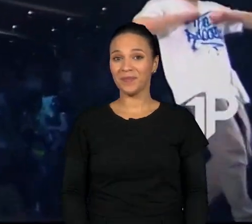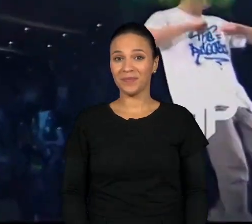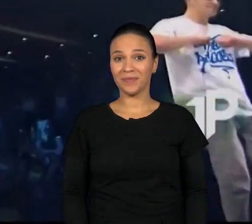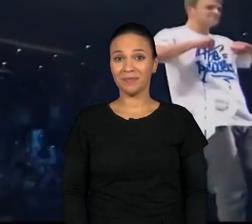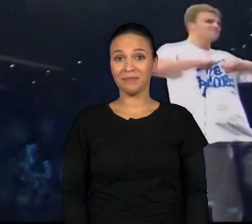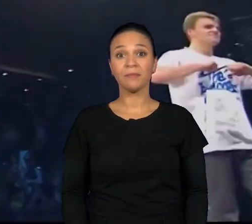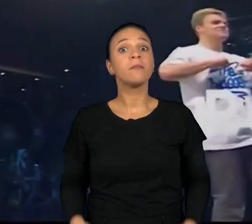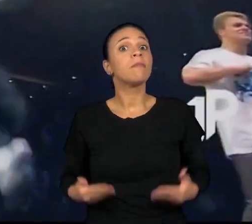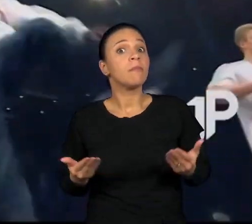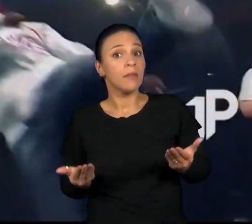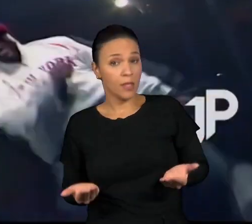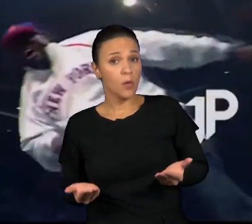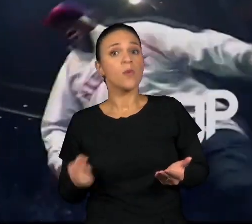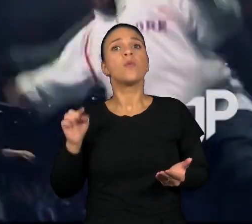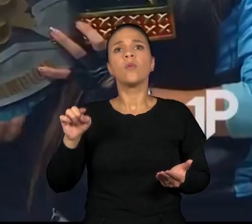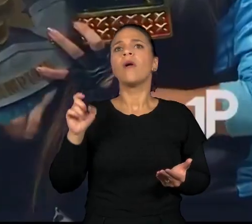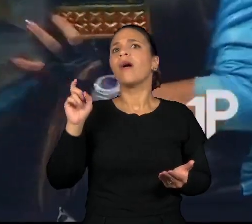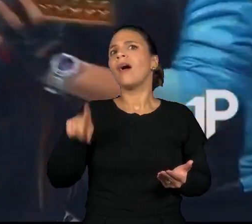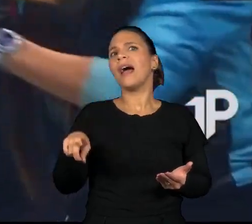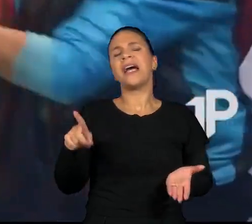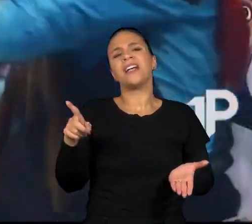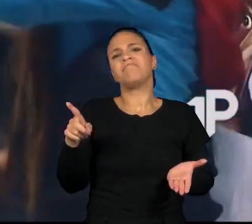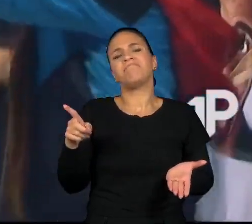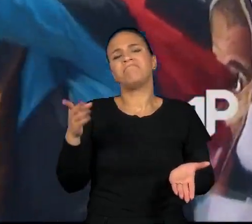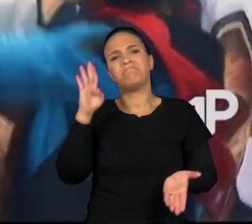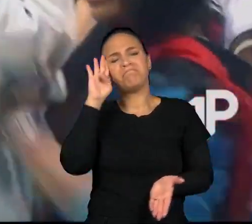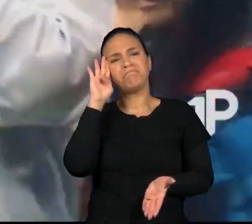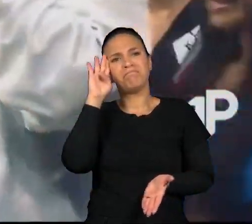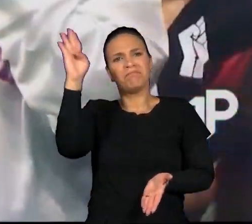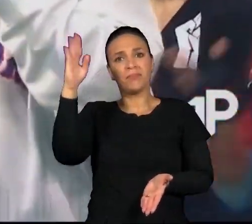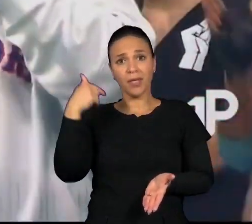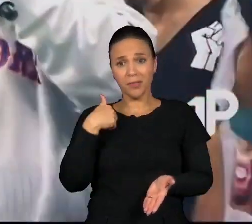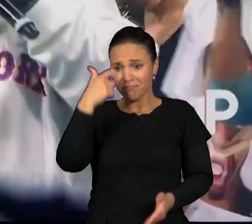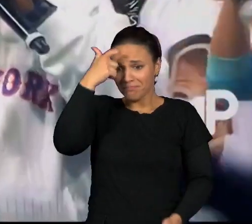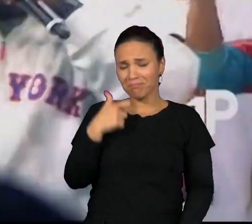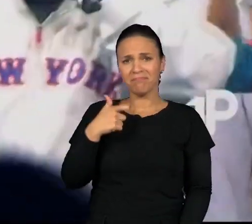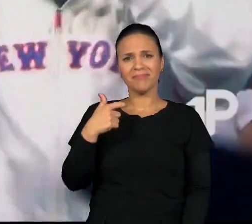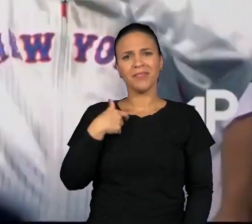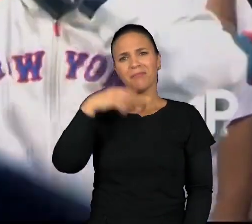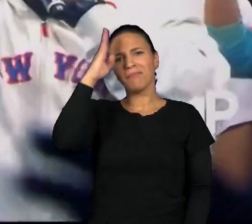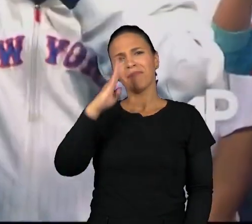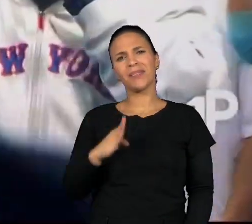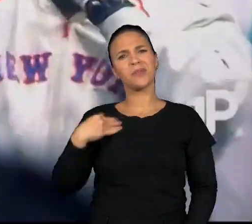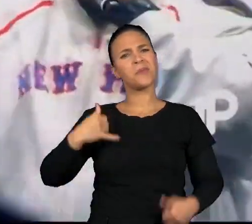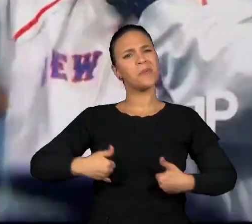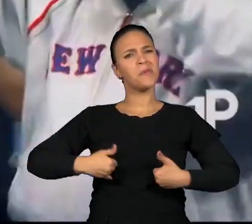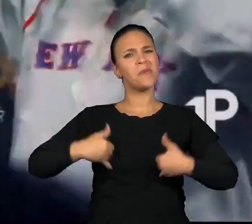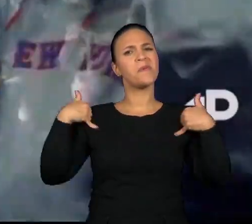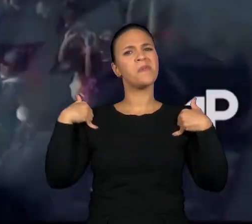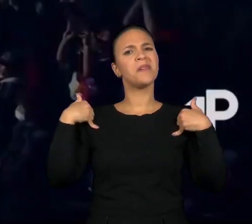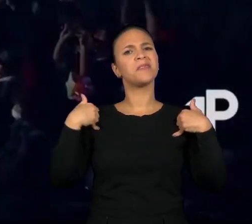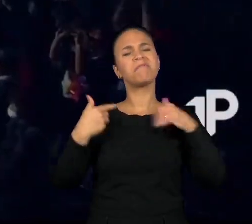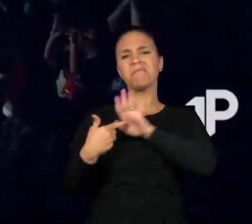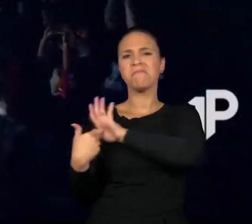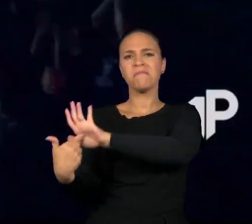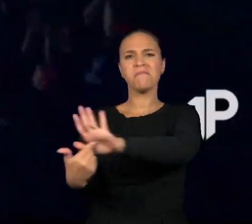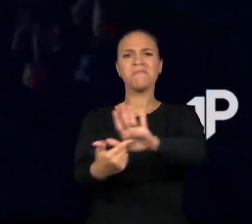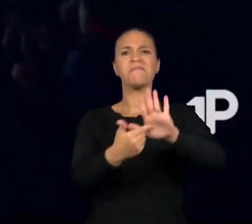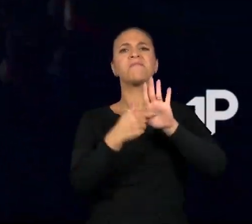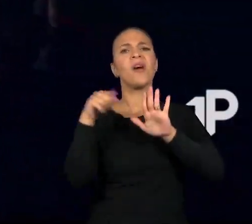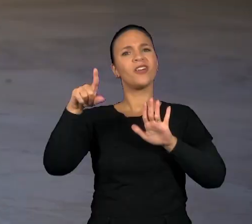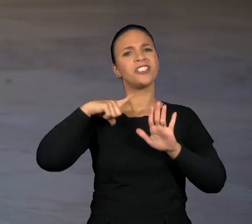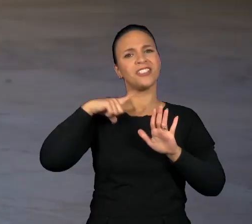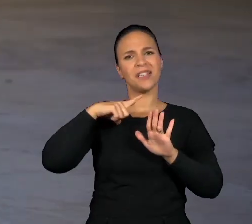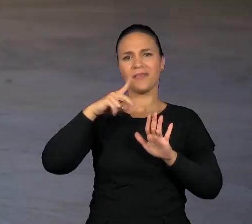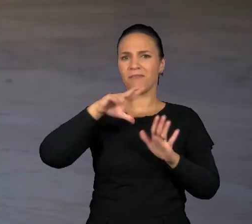Então, esse é um dos títulos principais, assim, que... Como brasileiro, eu tenho muito orgulho de chegar lá e colocar o Brasil no mapa